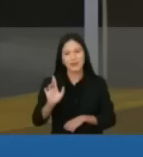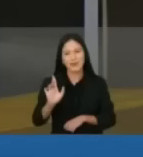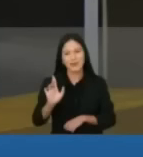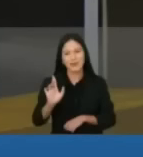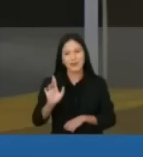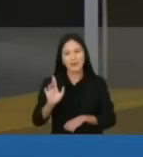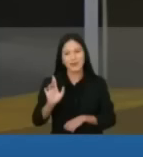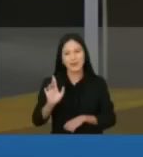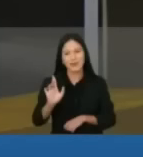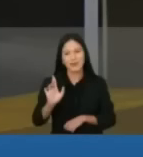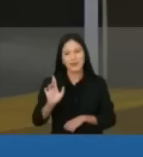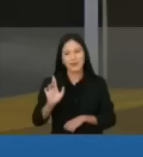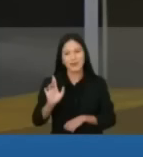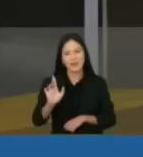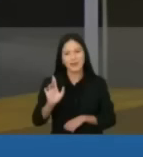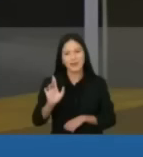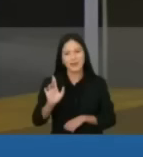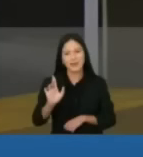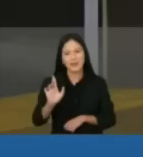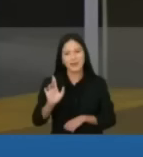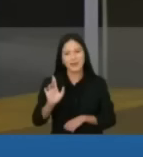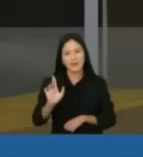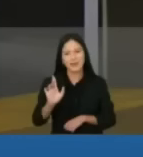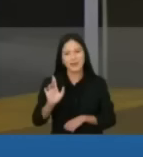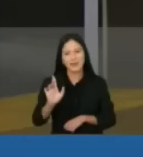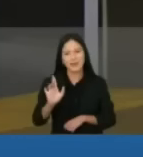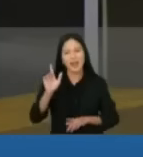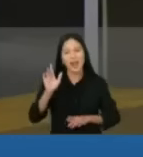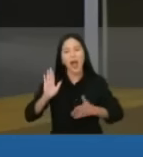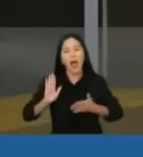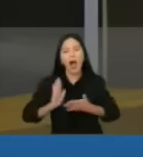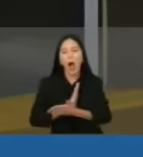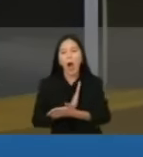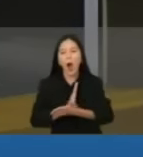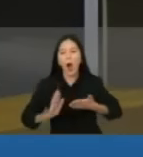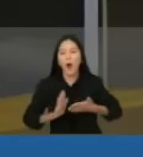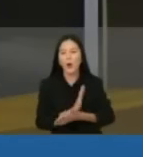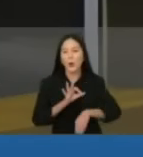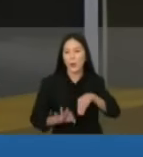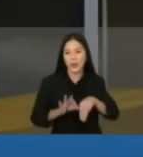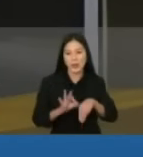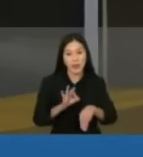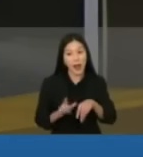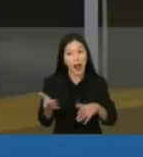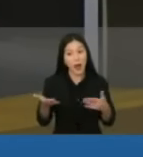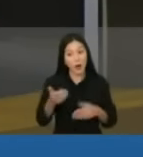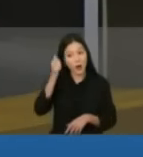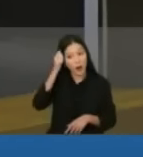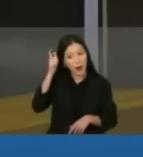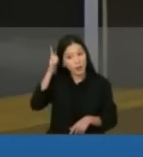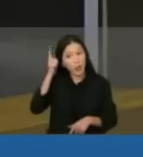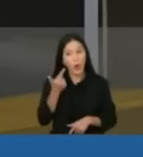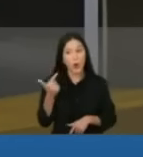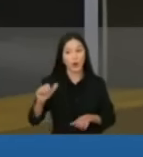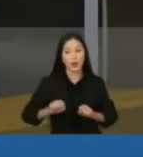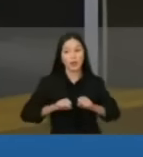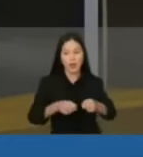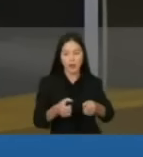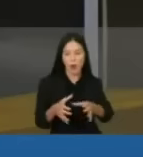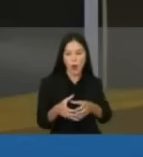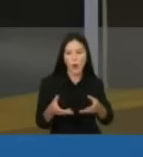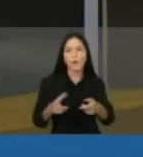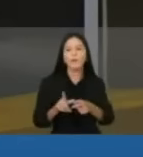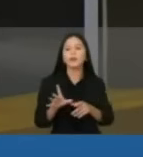se lascou não é só não é só Alexandre moral mais não o caso agora o Ministro Alexandre aqueles que o defendem estão